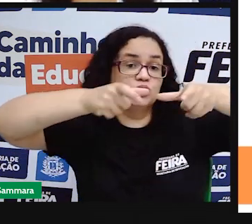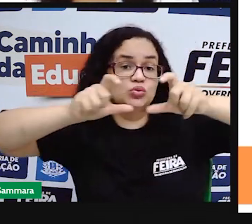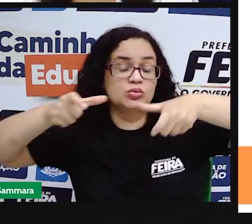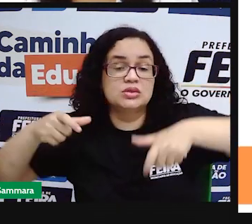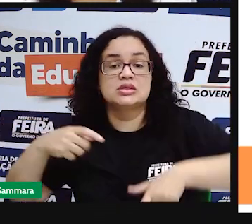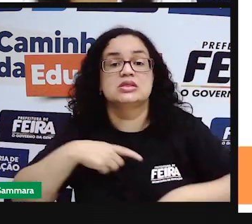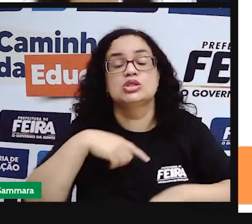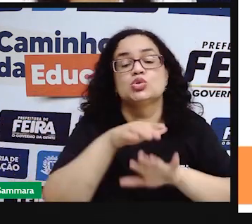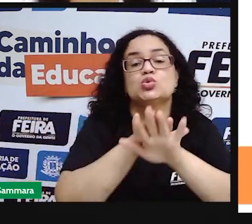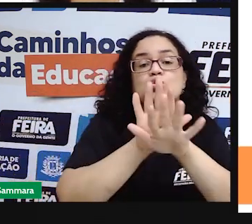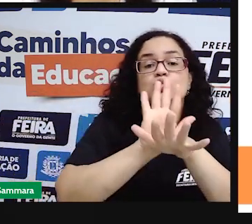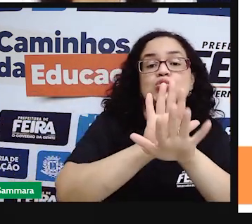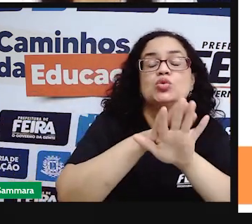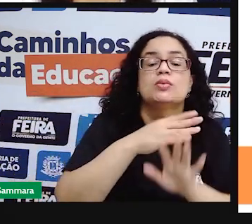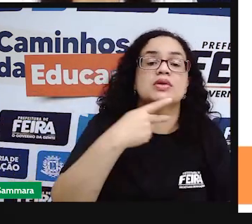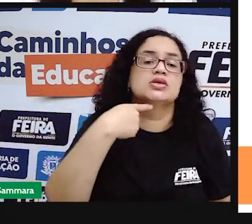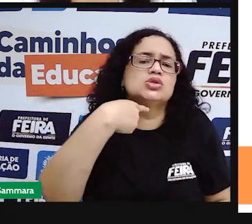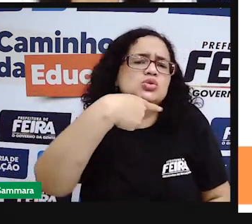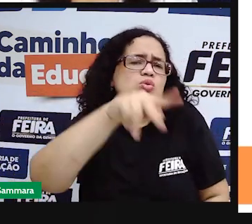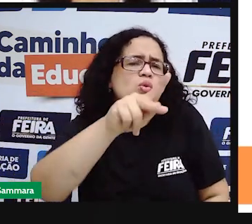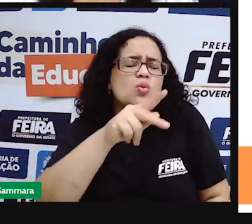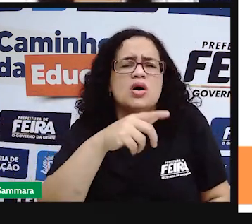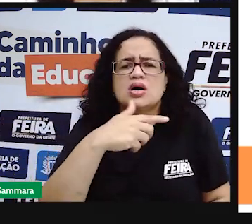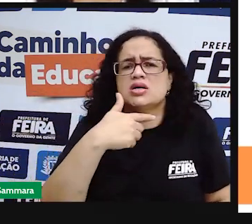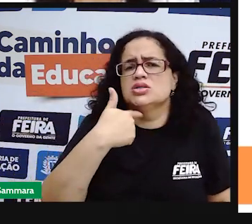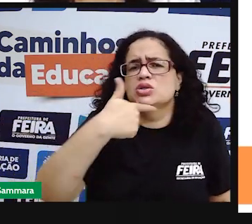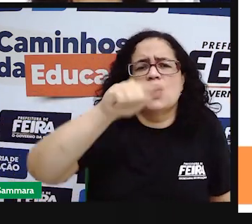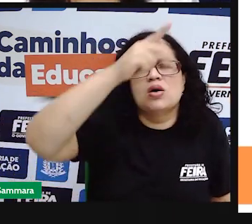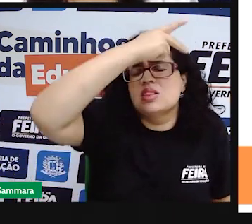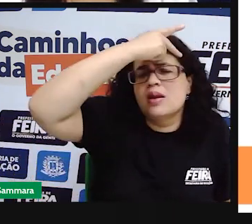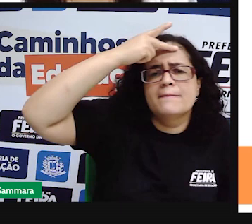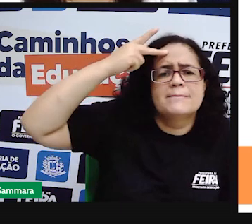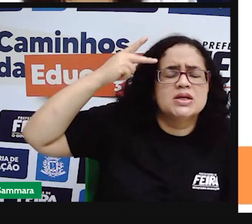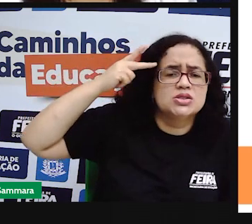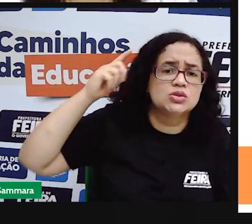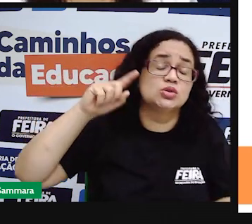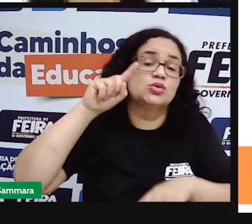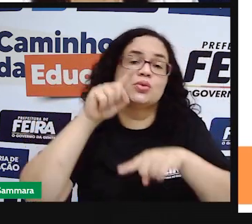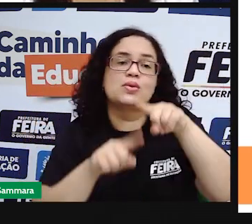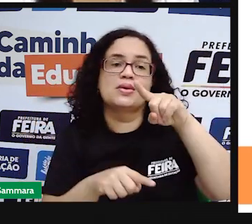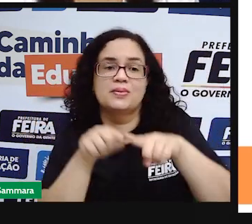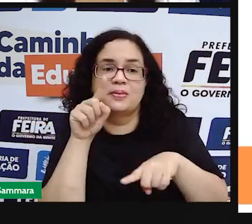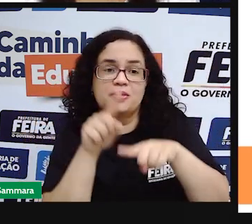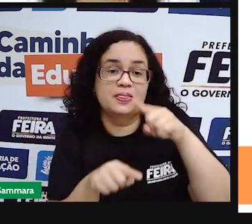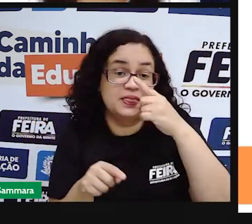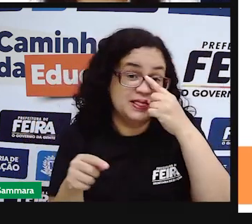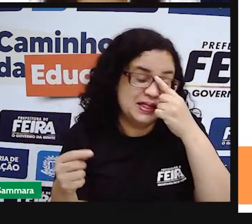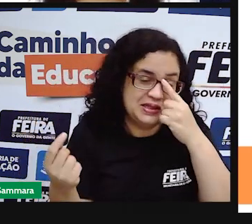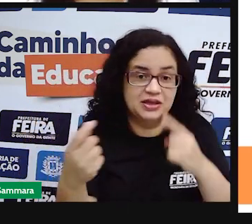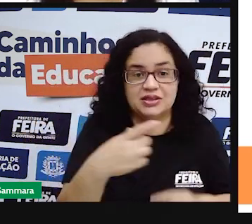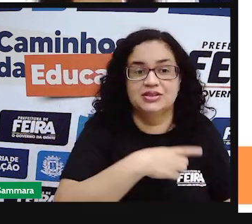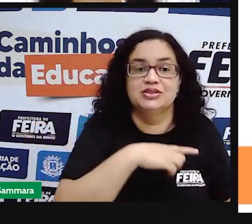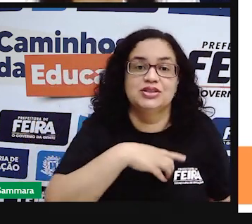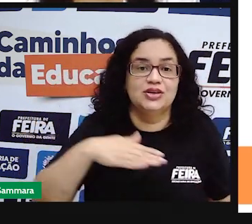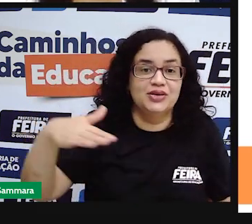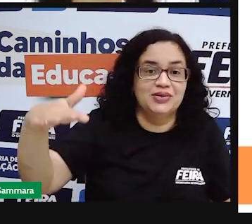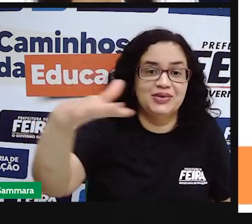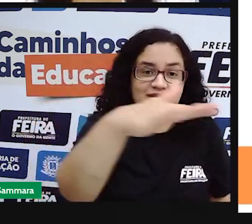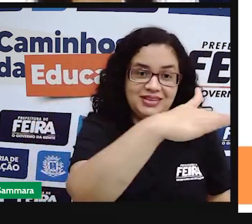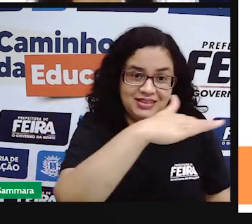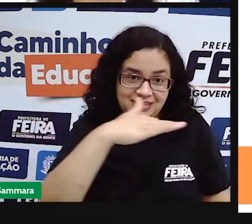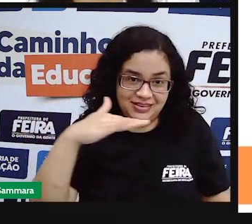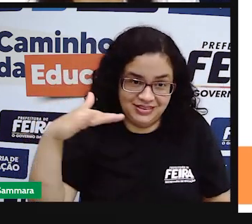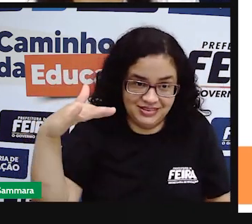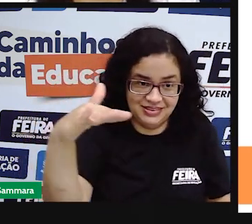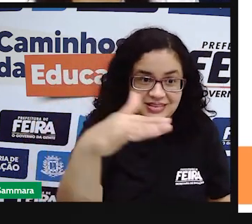Sombra sua, sombra de outra pessoa, sombra de algum objeto, de algo que está ao seu redor. Neste